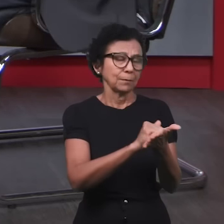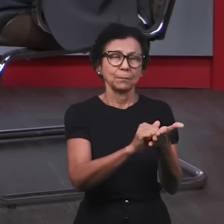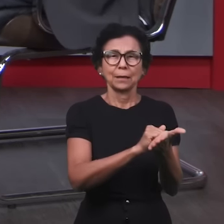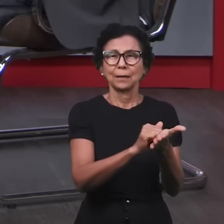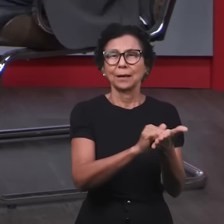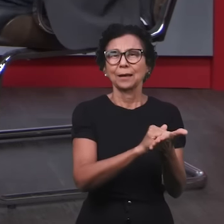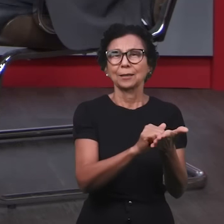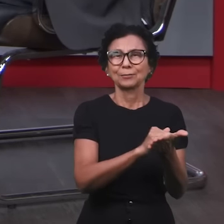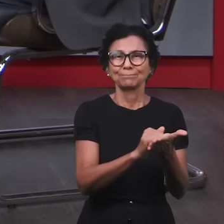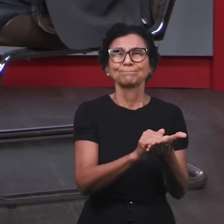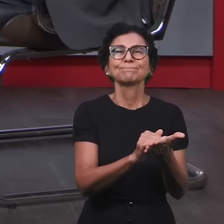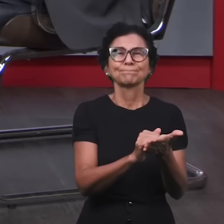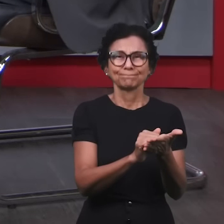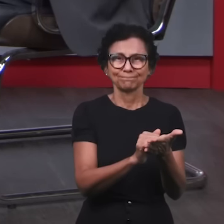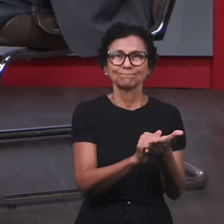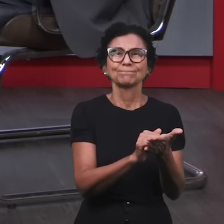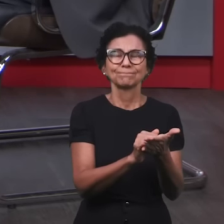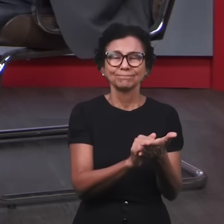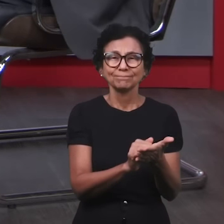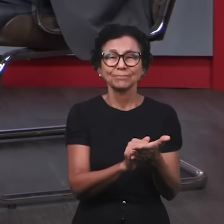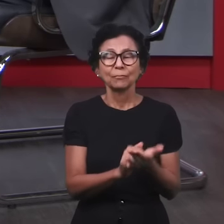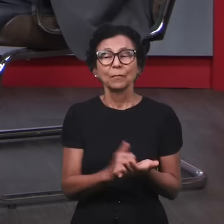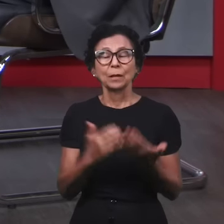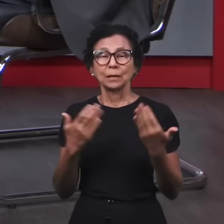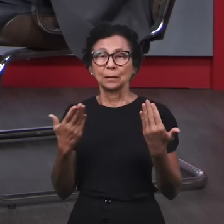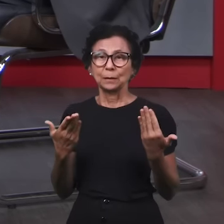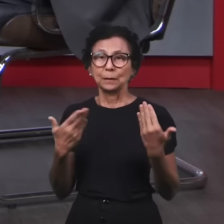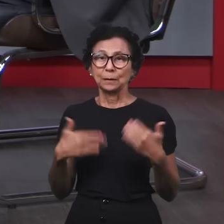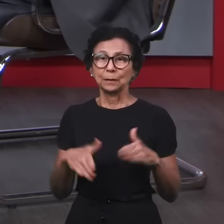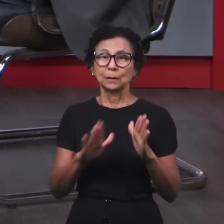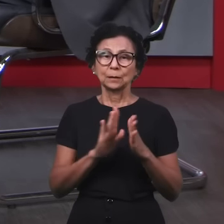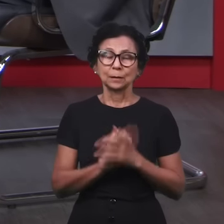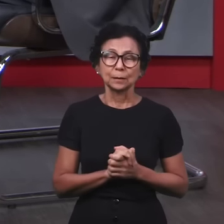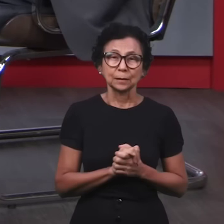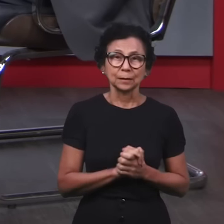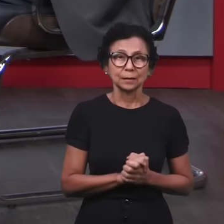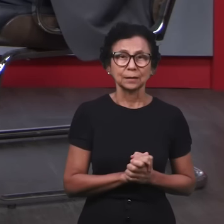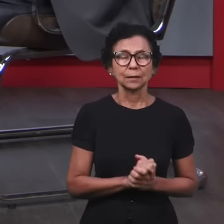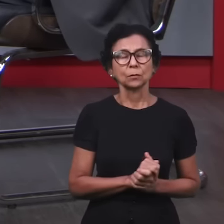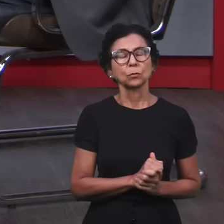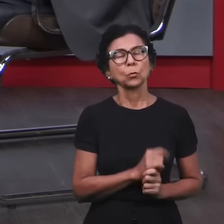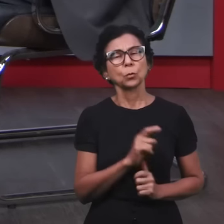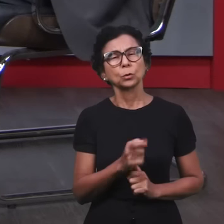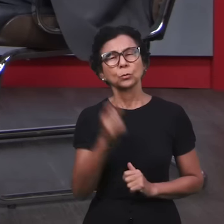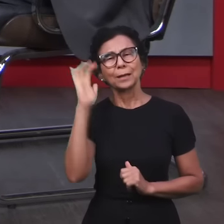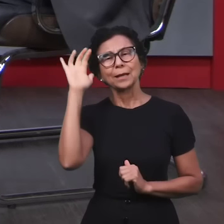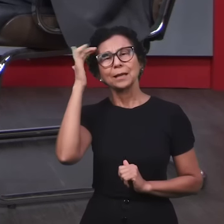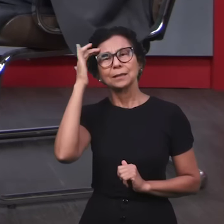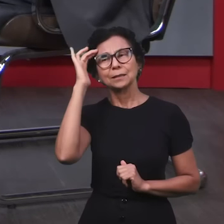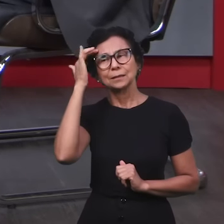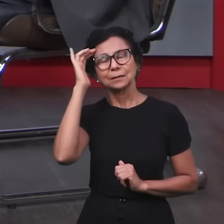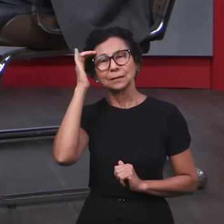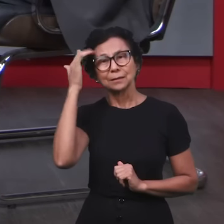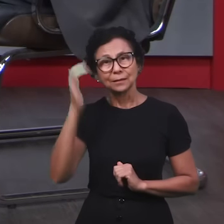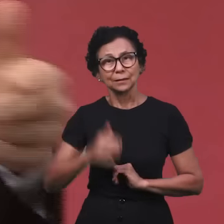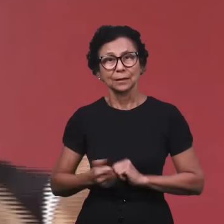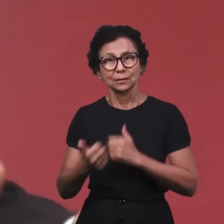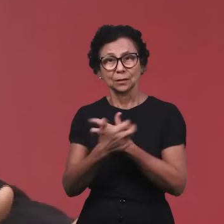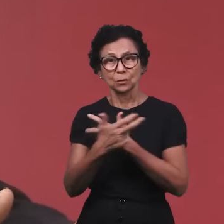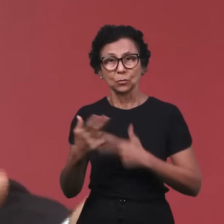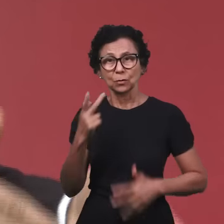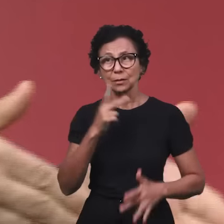na rocha. Então, quando a palavra na rocha, que é a palavra viva, que ele alcança nessa prova ele alcança e